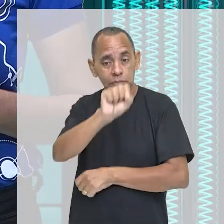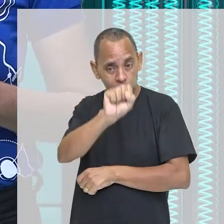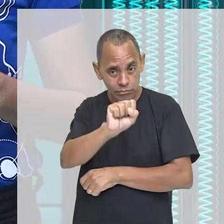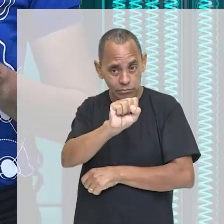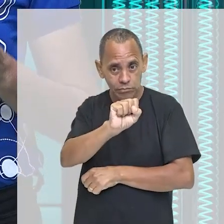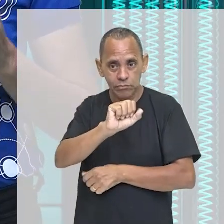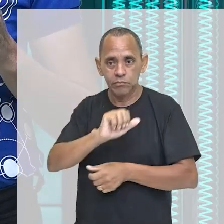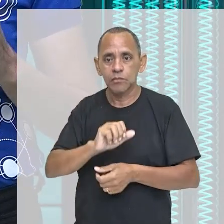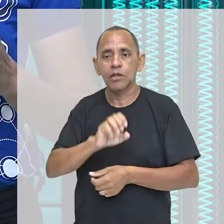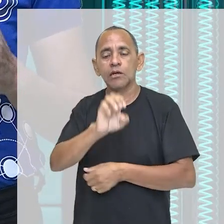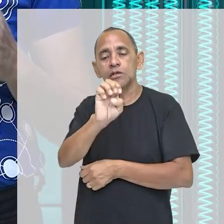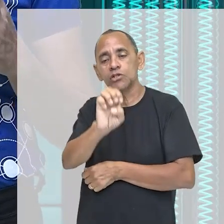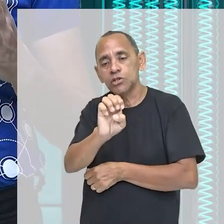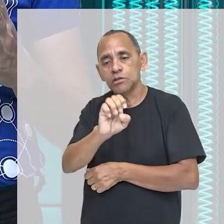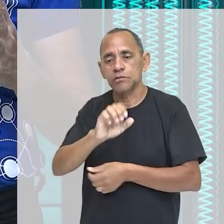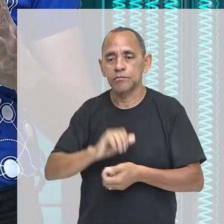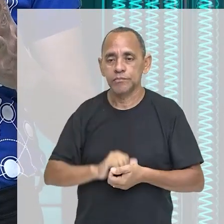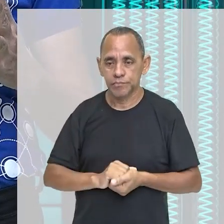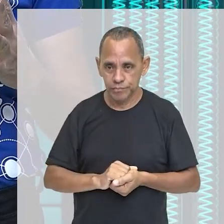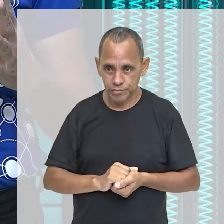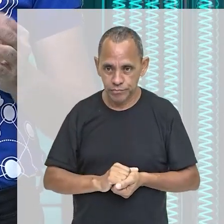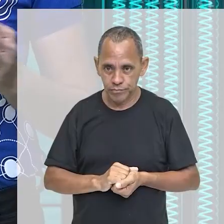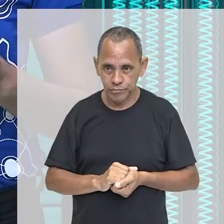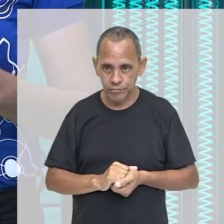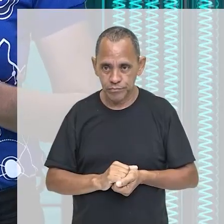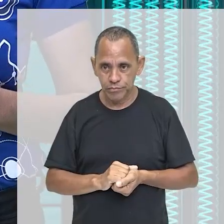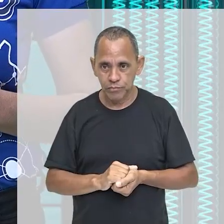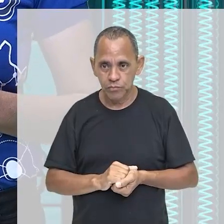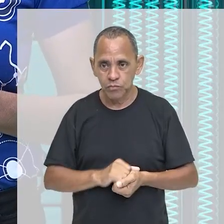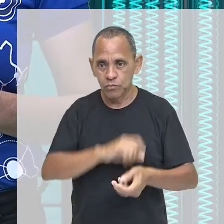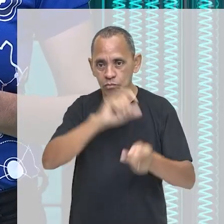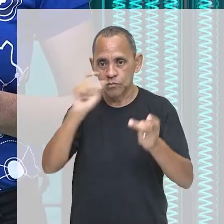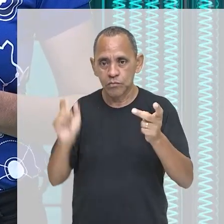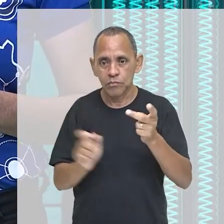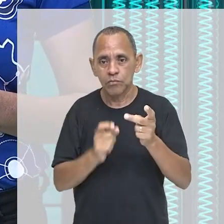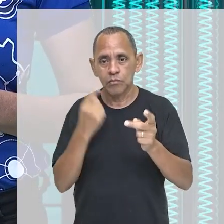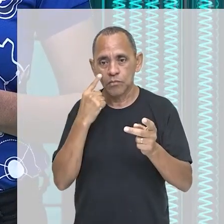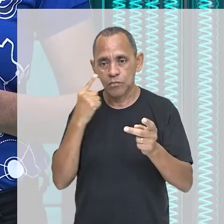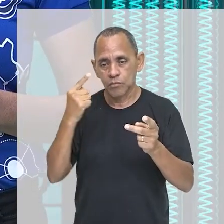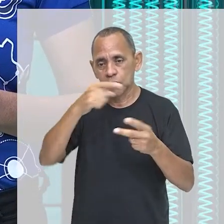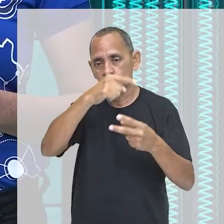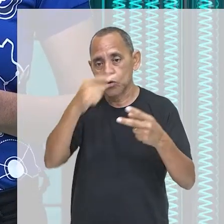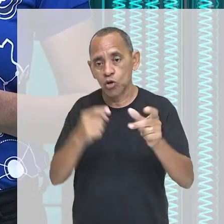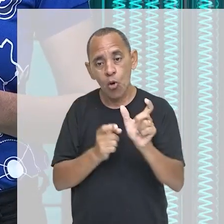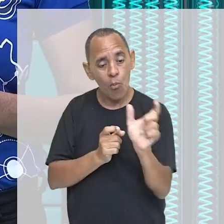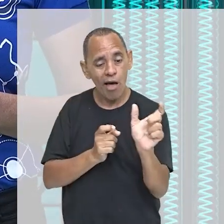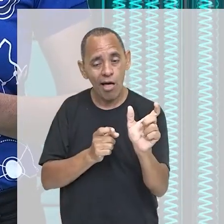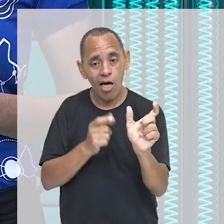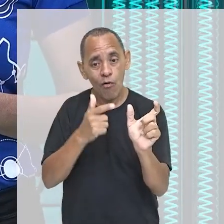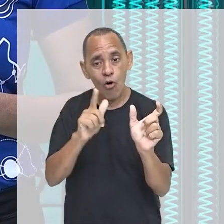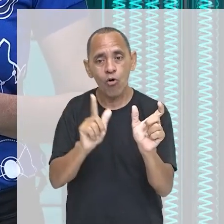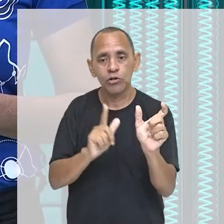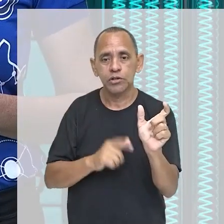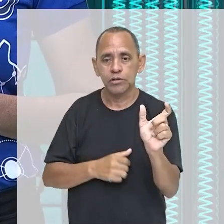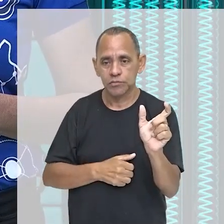Moreover, falei separado, mas ela tudo juntinho, tá? Moreover, moreover.